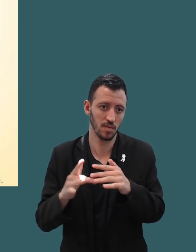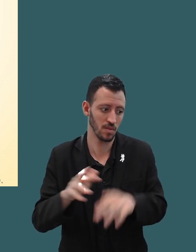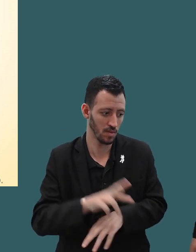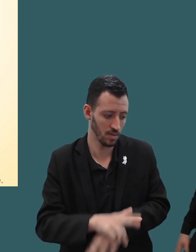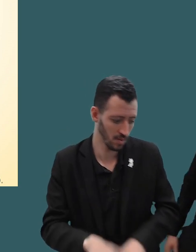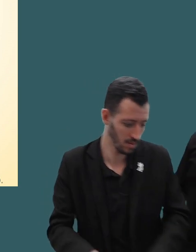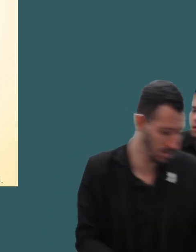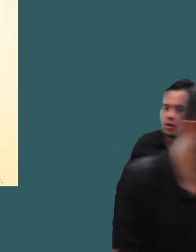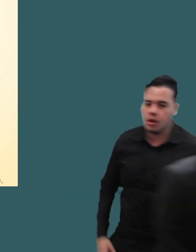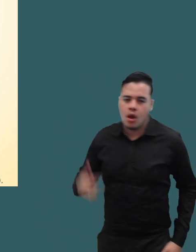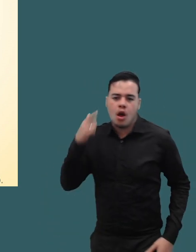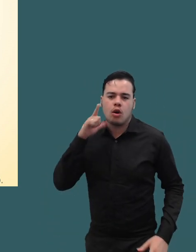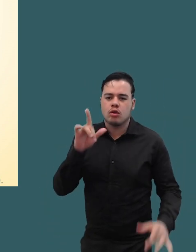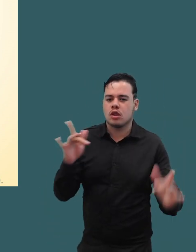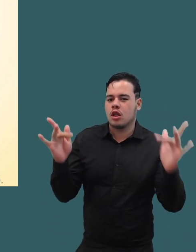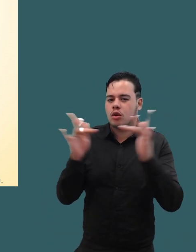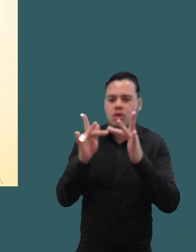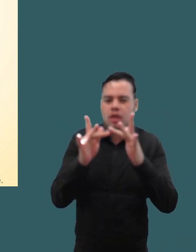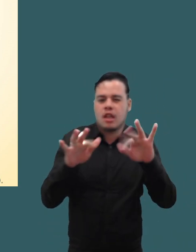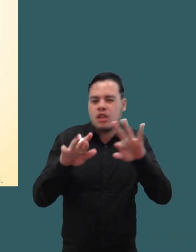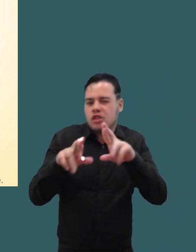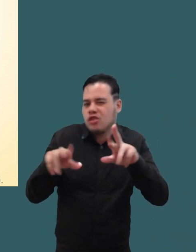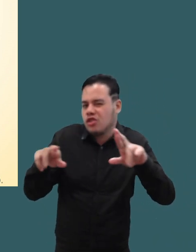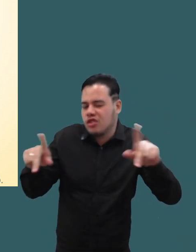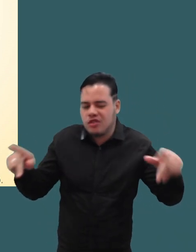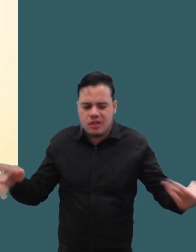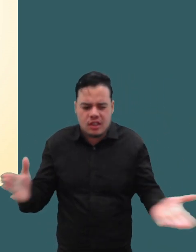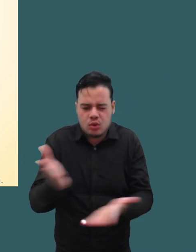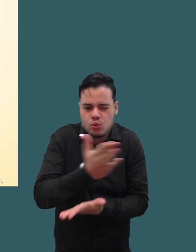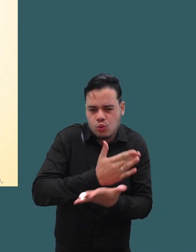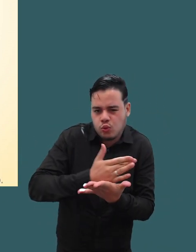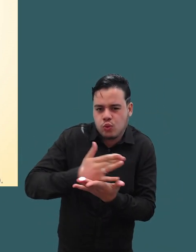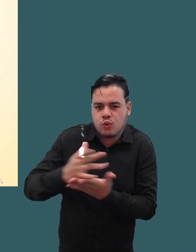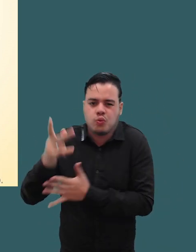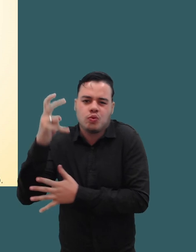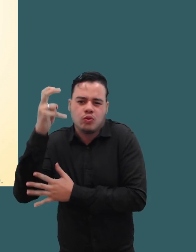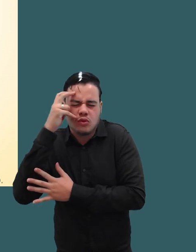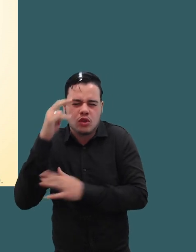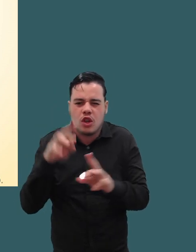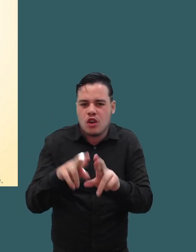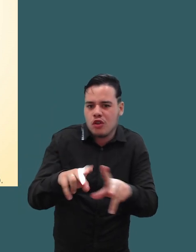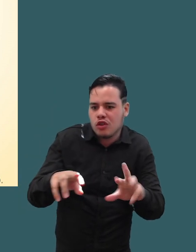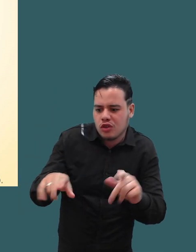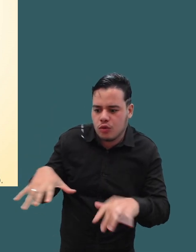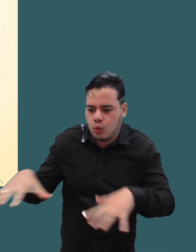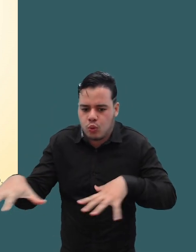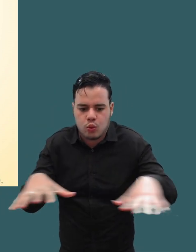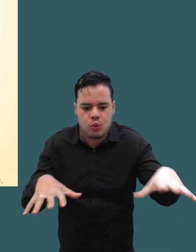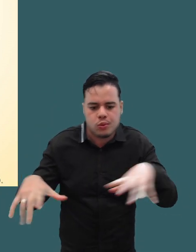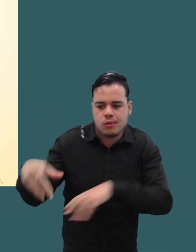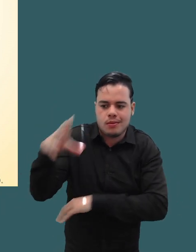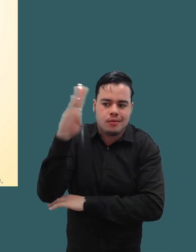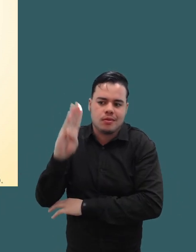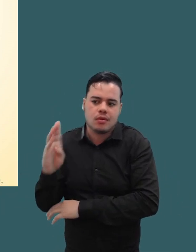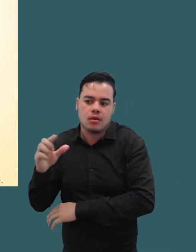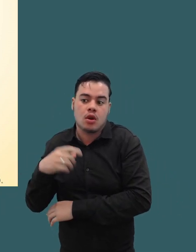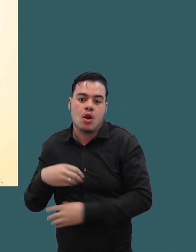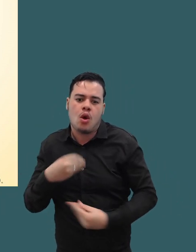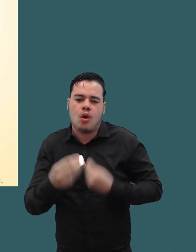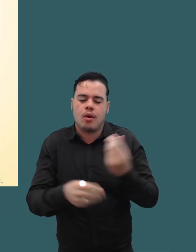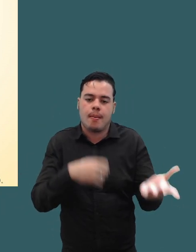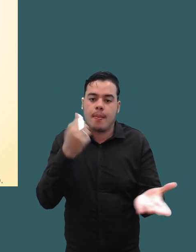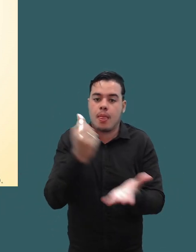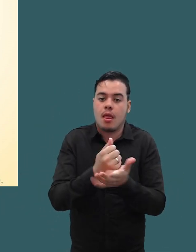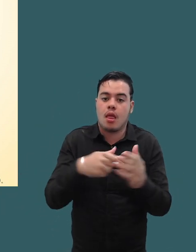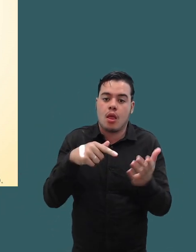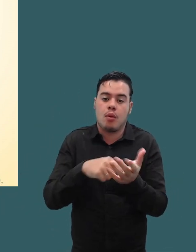diversas iniciativas culturais de diversos territórios com uma marca, que era ele ser um ponto